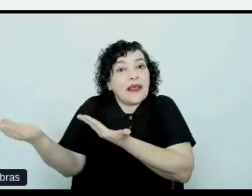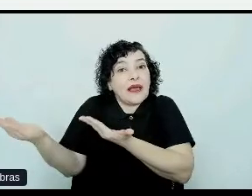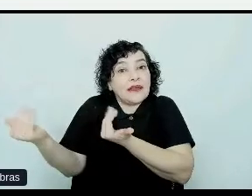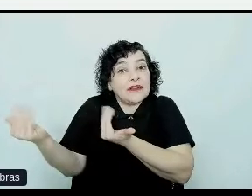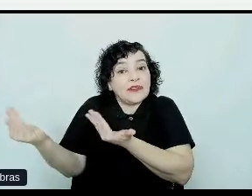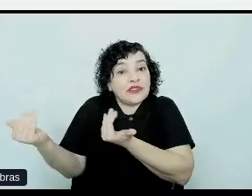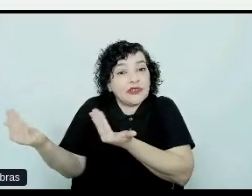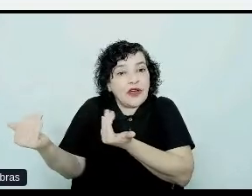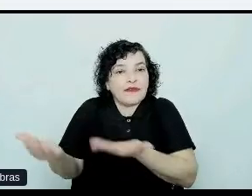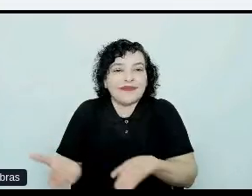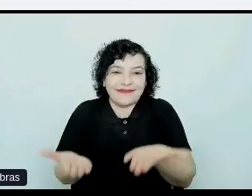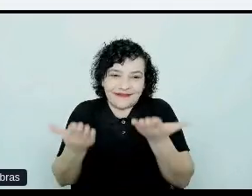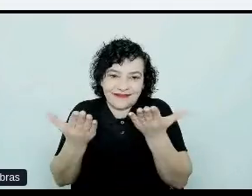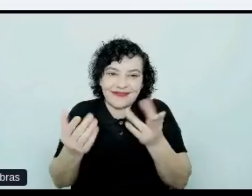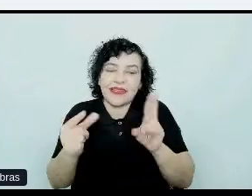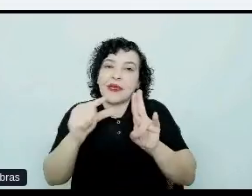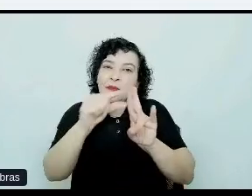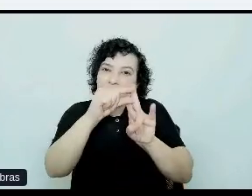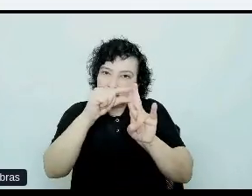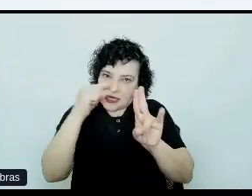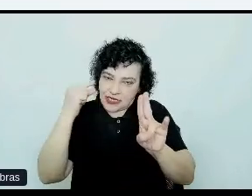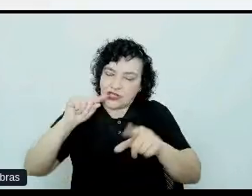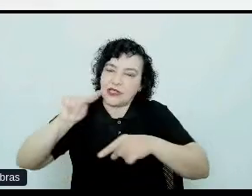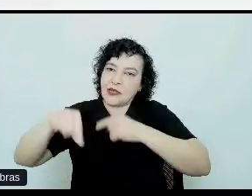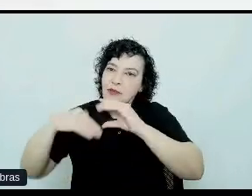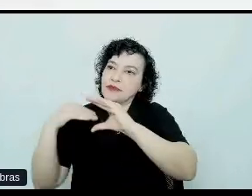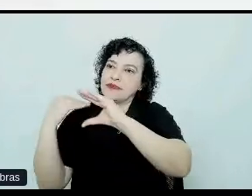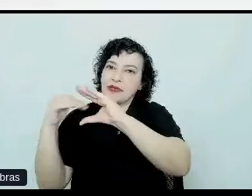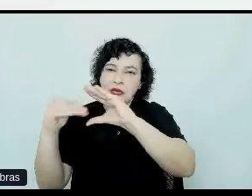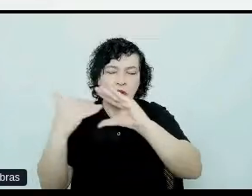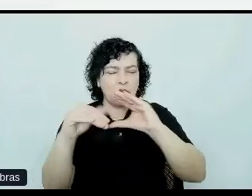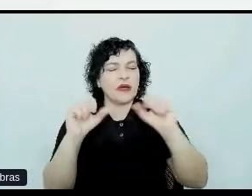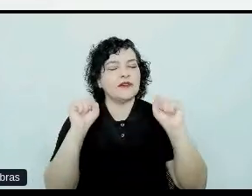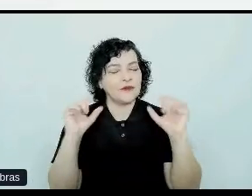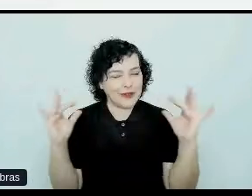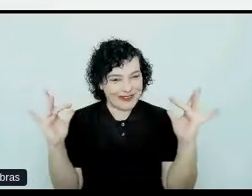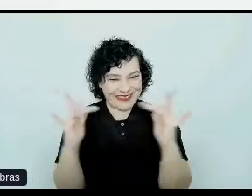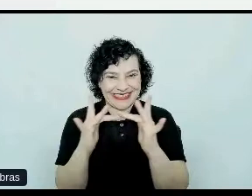meu LinkedIn, depois eu passo para vocês, para a gente poder manter contato.